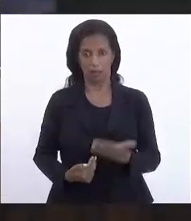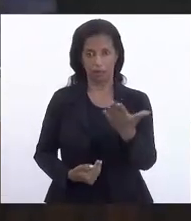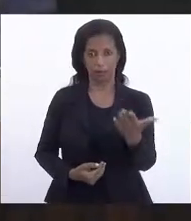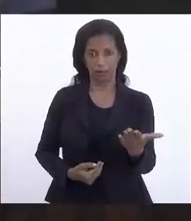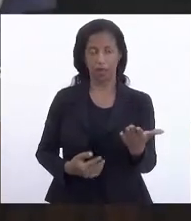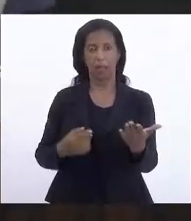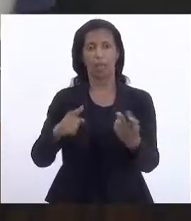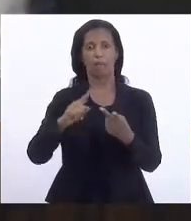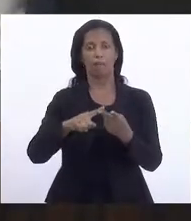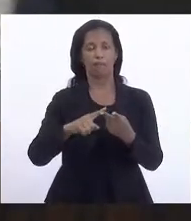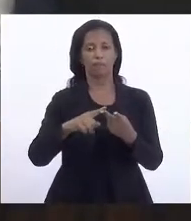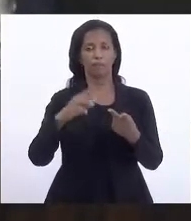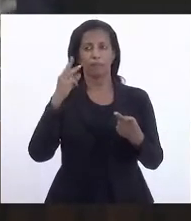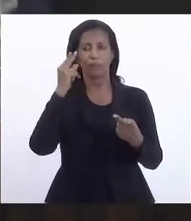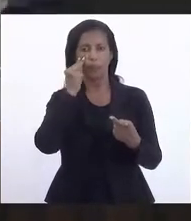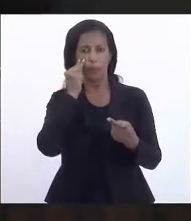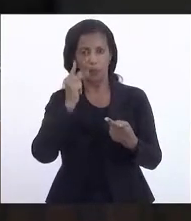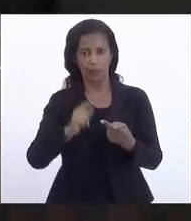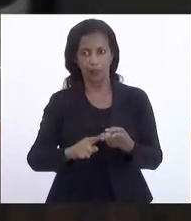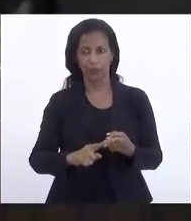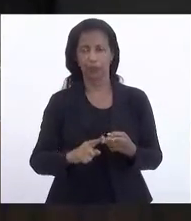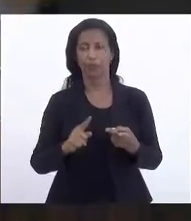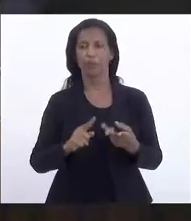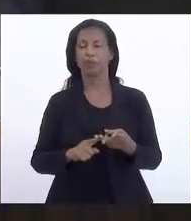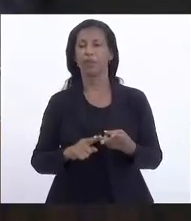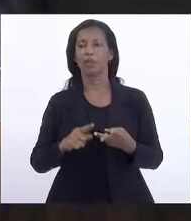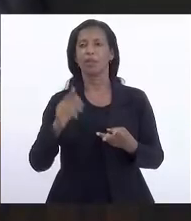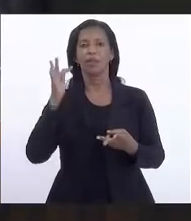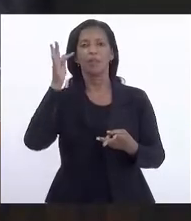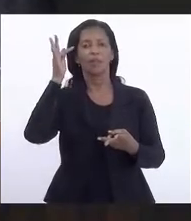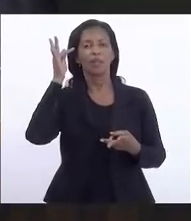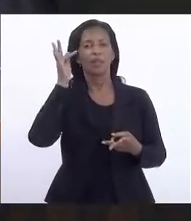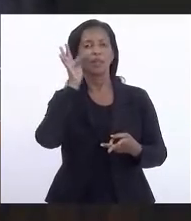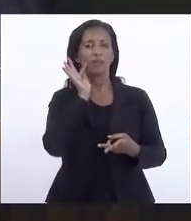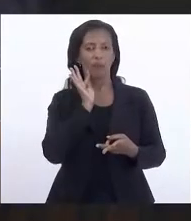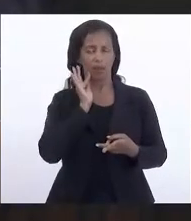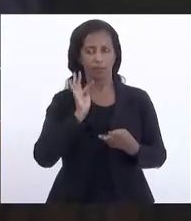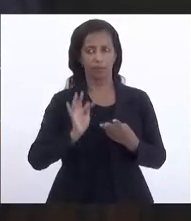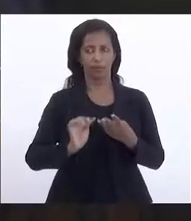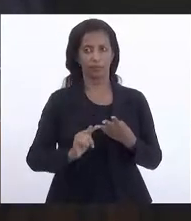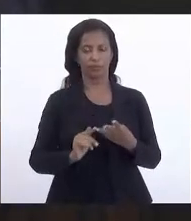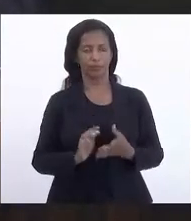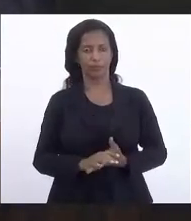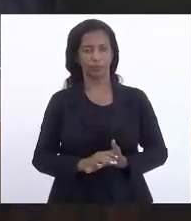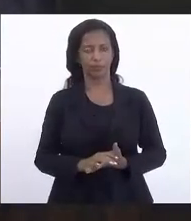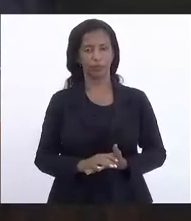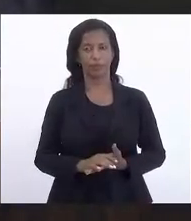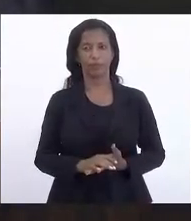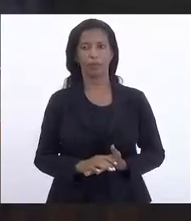a deputada Mônica, declaração em seguida do deputado Flávio. Eu estou adotando